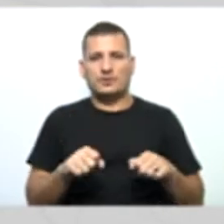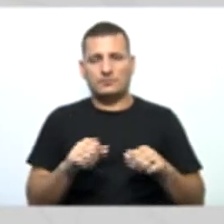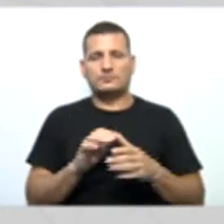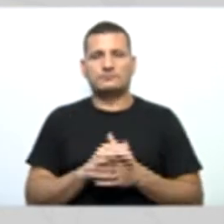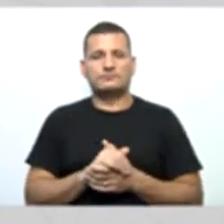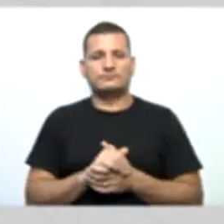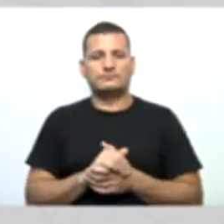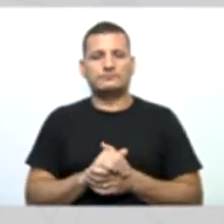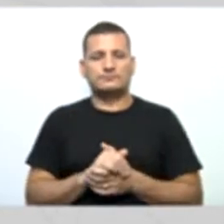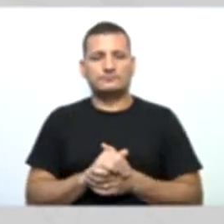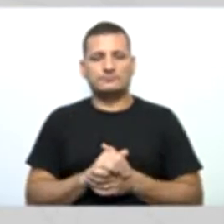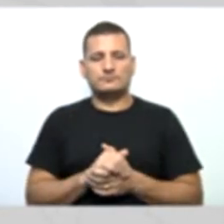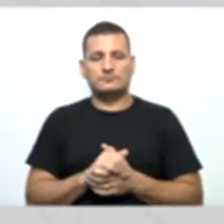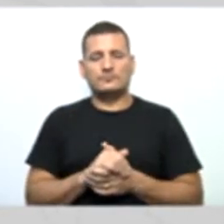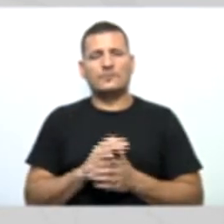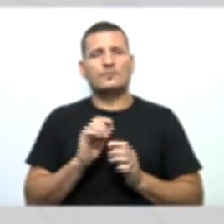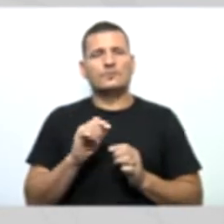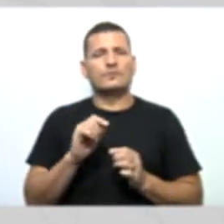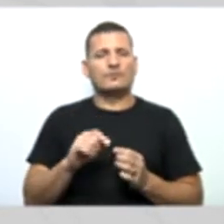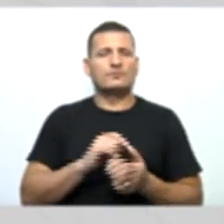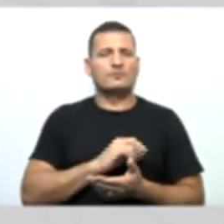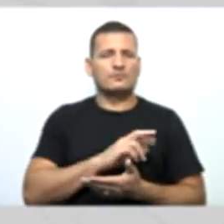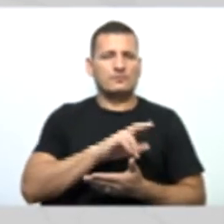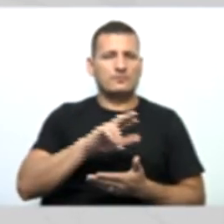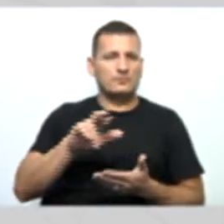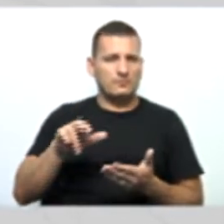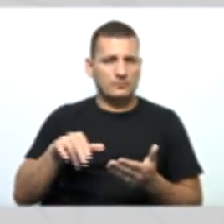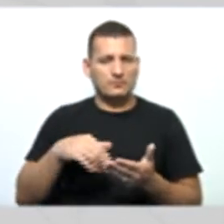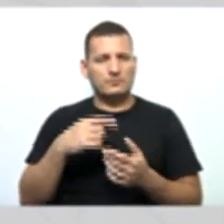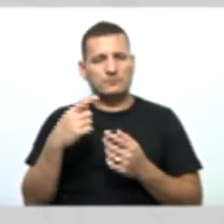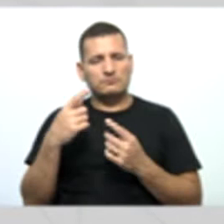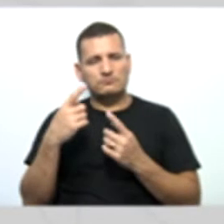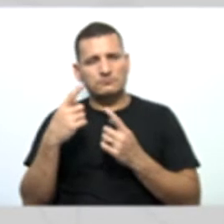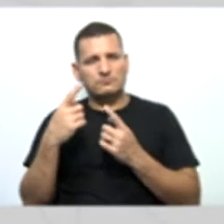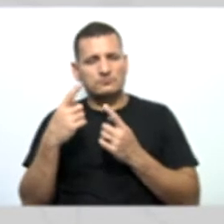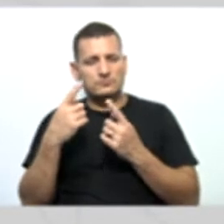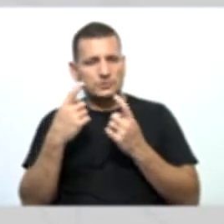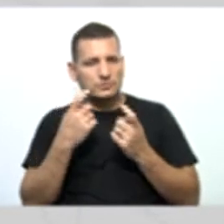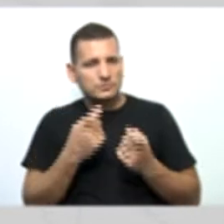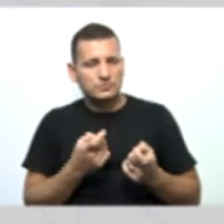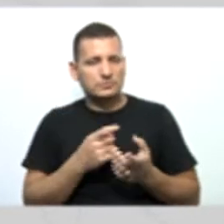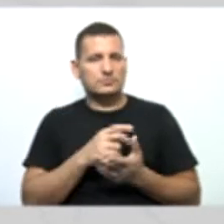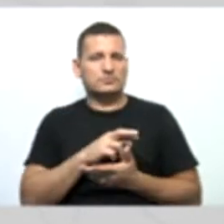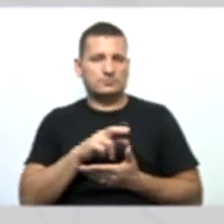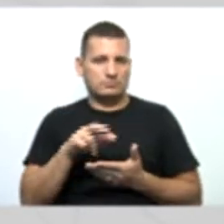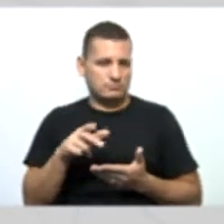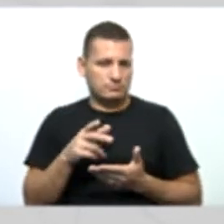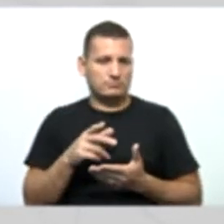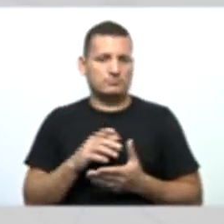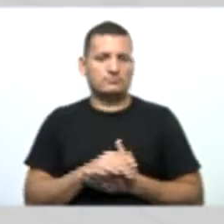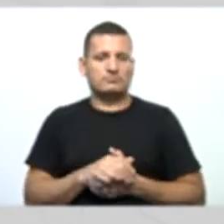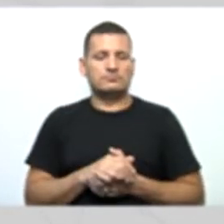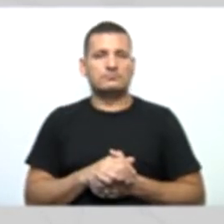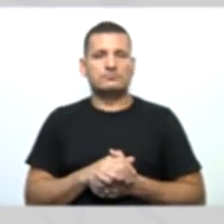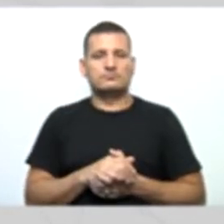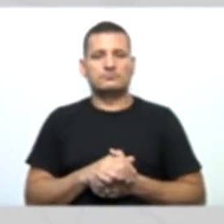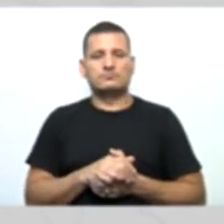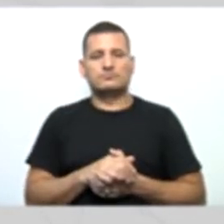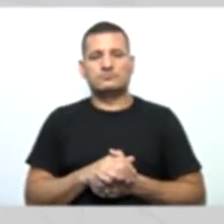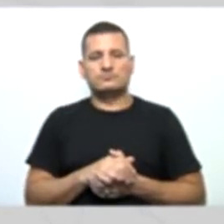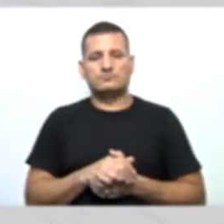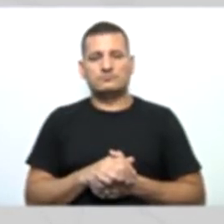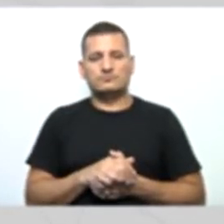sistema, considerando diversas perspectivas diferentes e complementares. Então, essa daí é a